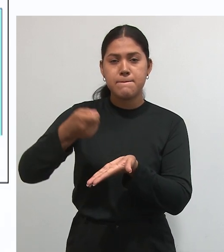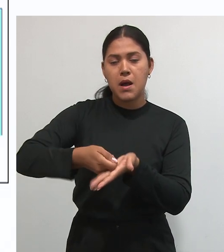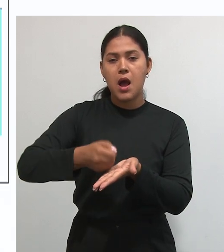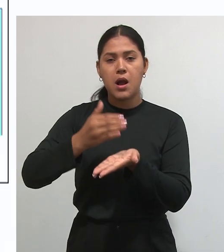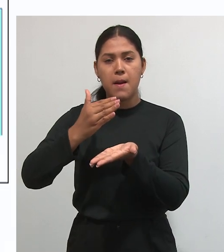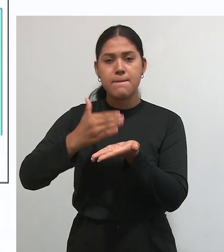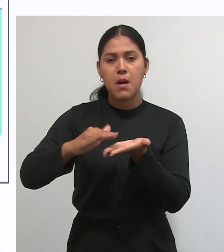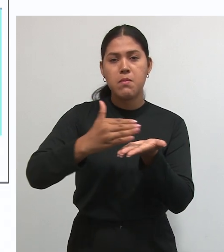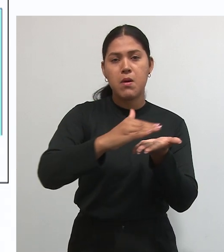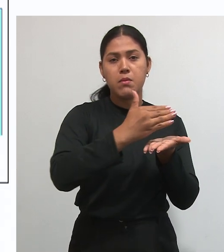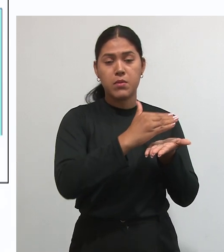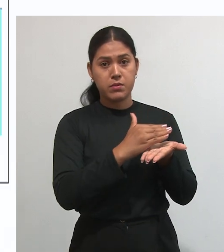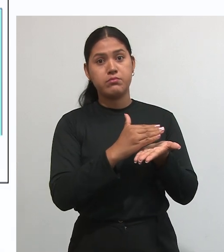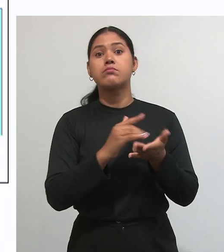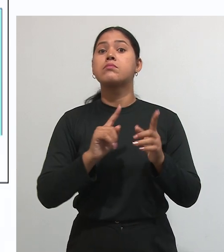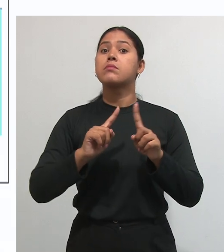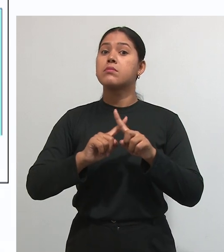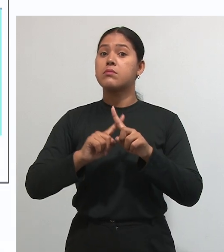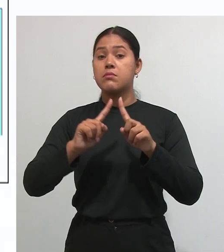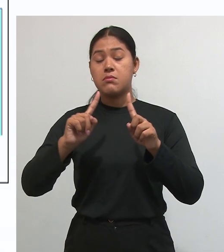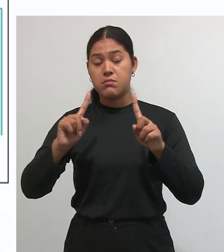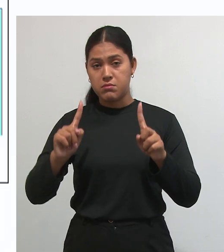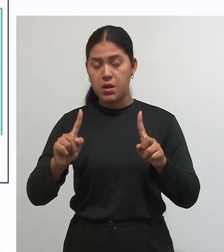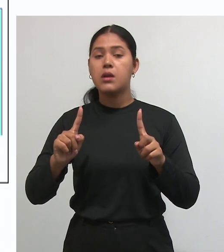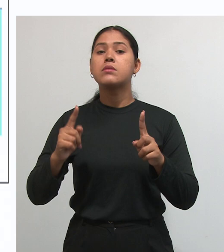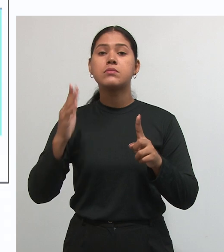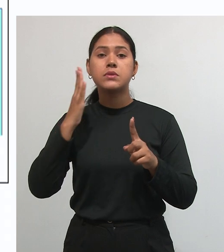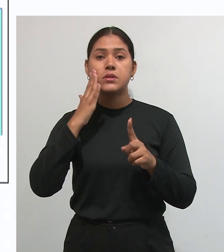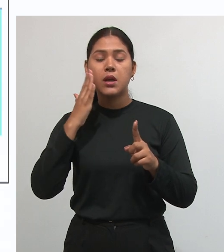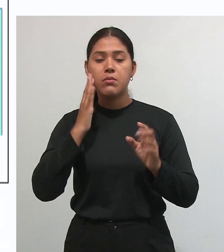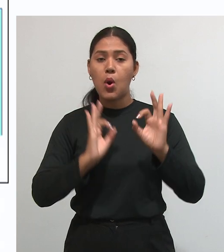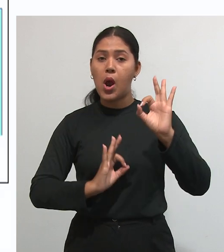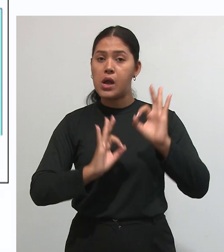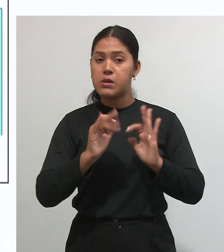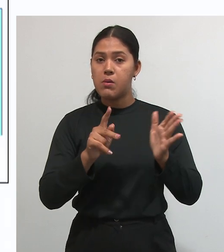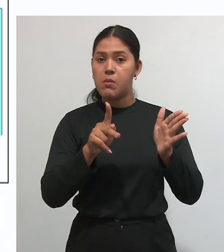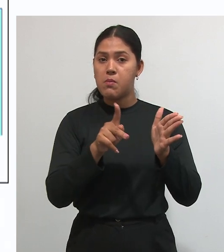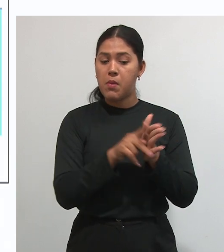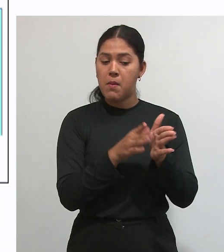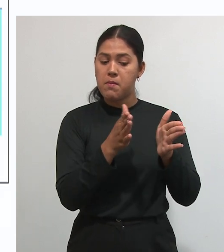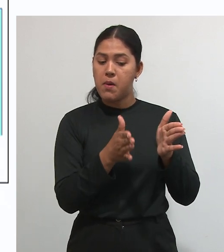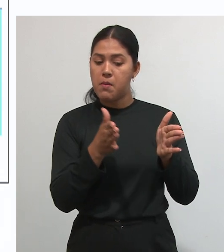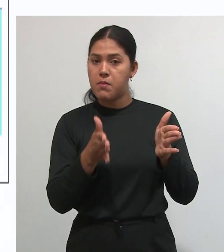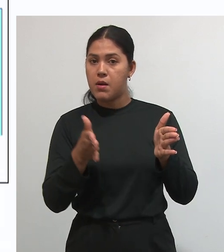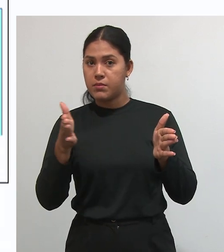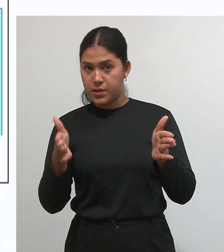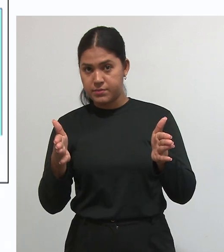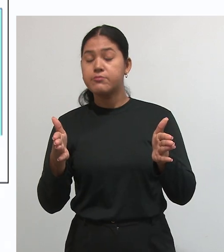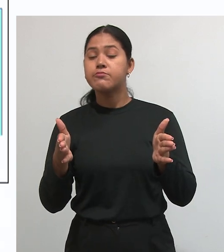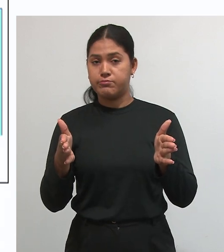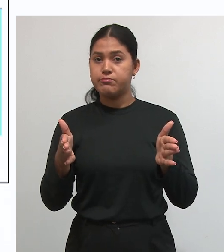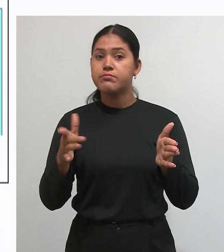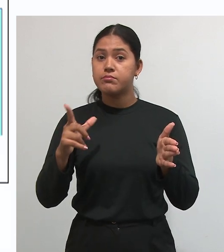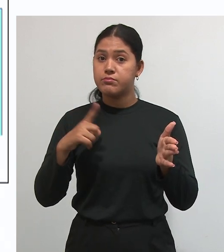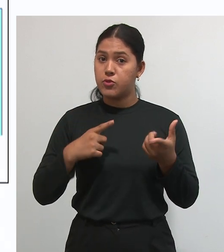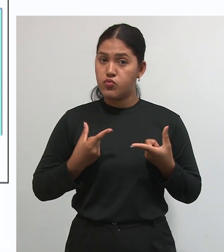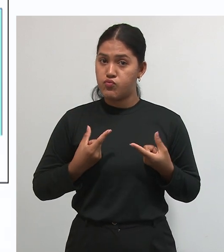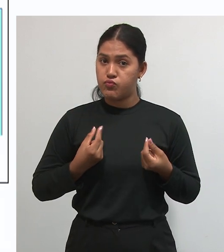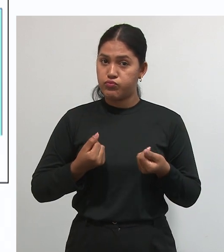a inscrição dos restos a pagar processados. Então, esses estão dentro, né, dos recebimentos